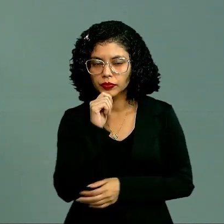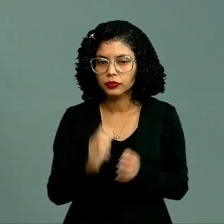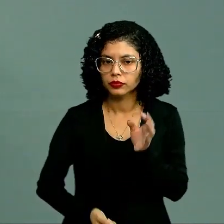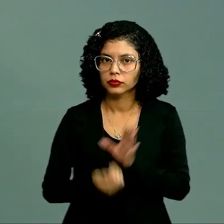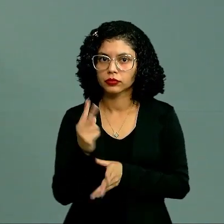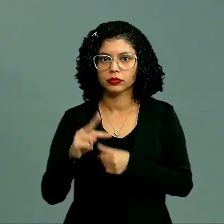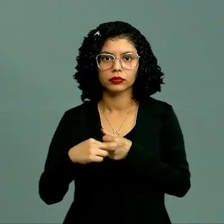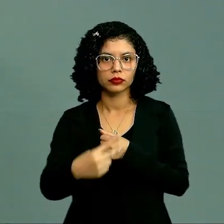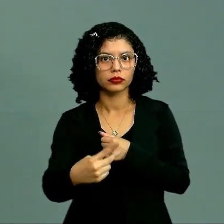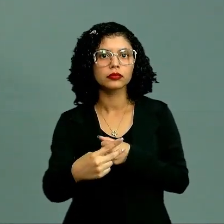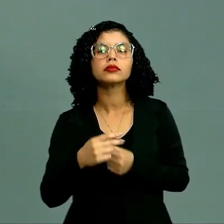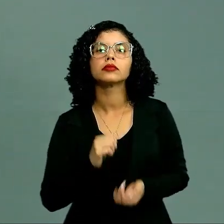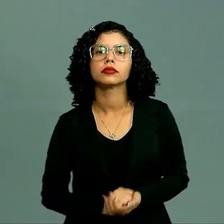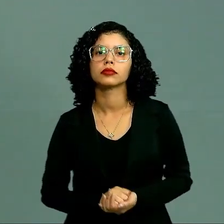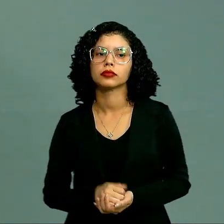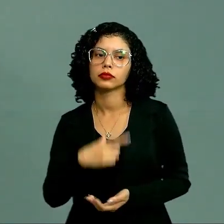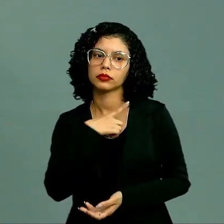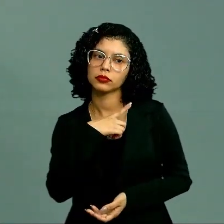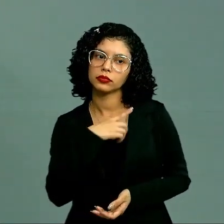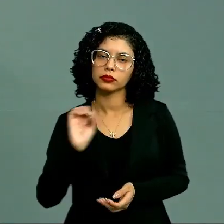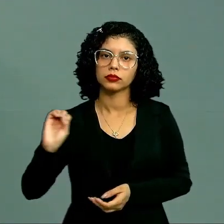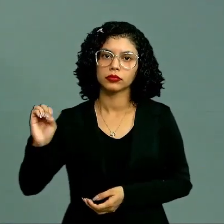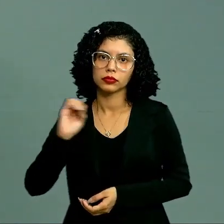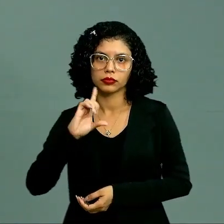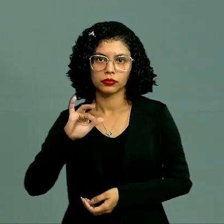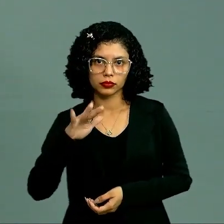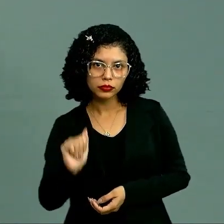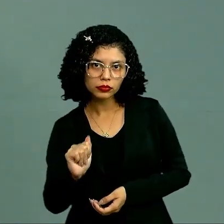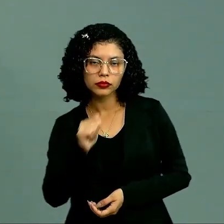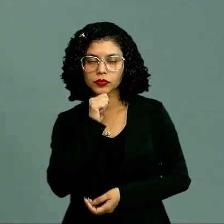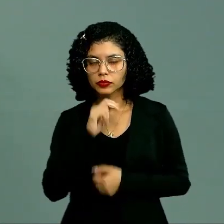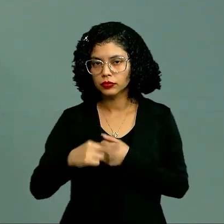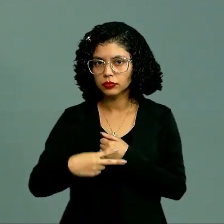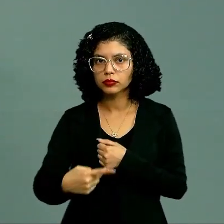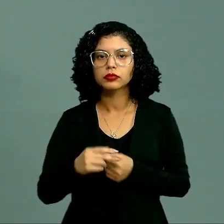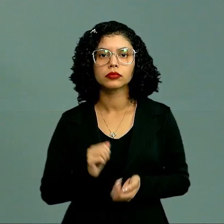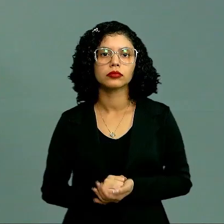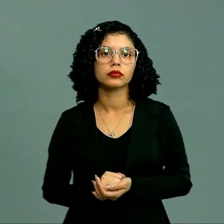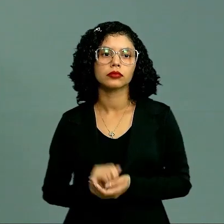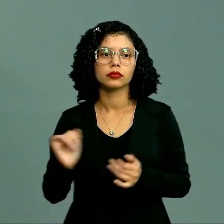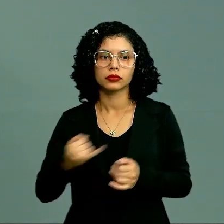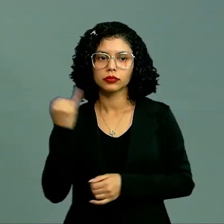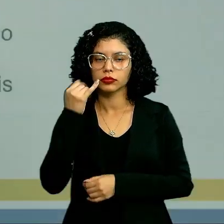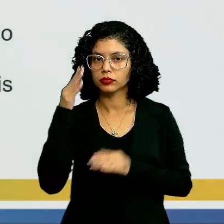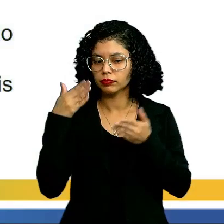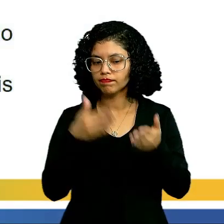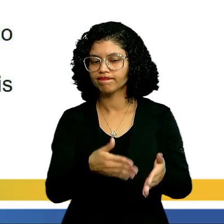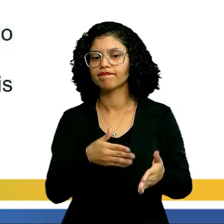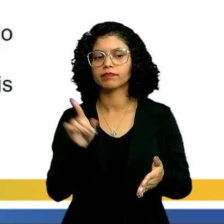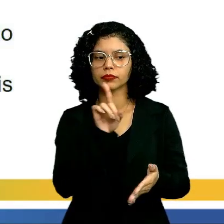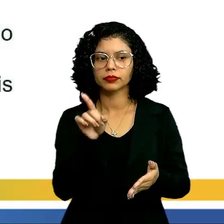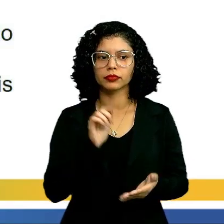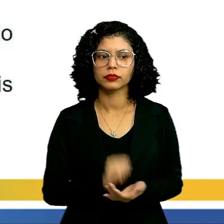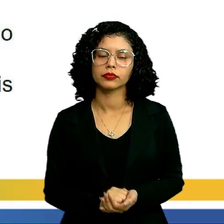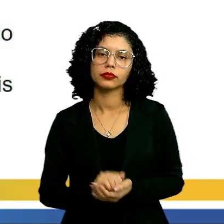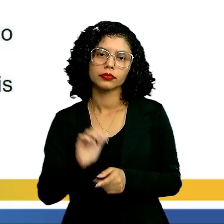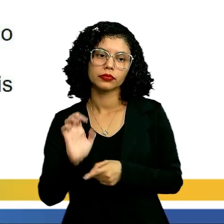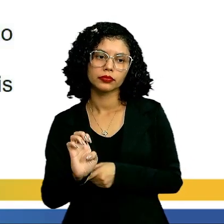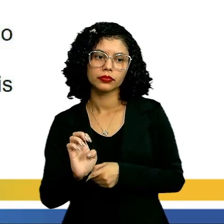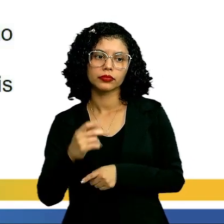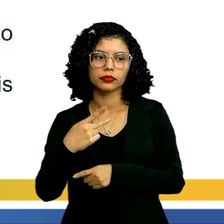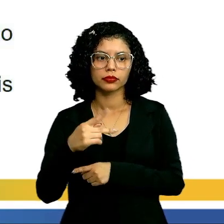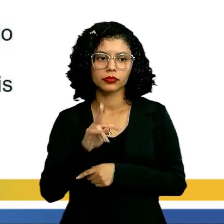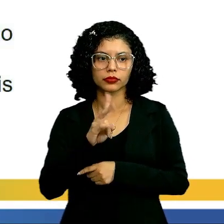uma consequência. Mas isso não quer dizer que existe uma causa e uma consequência. A minha finalidade principal não era essa. E na letra